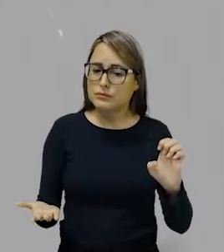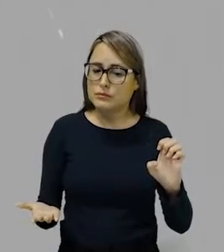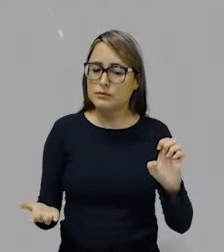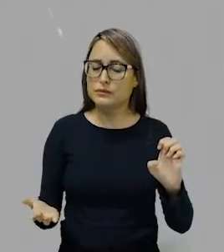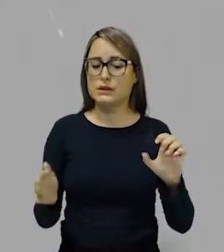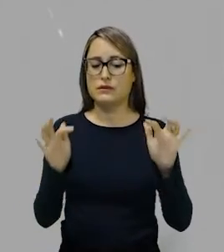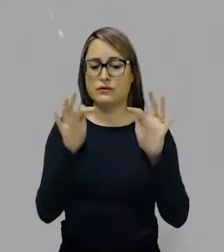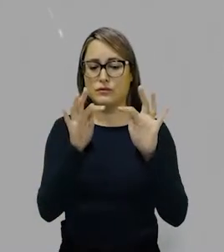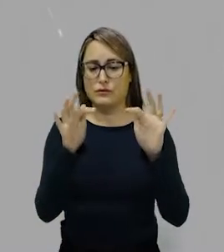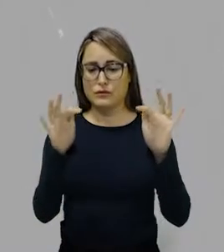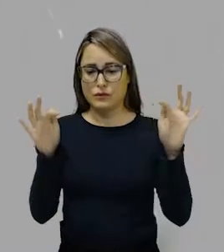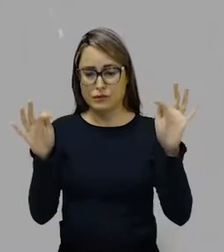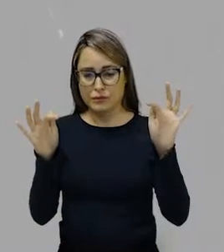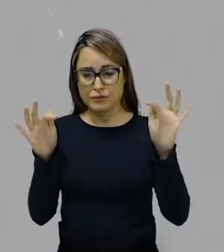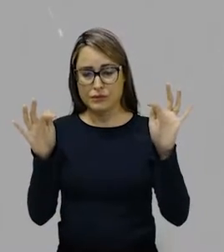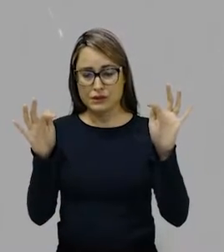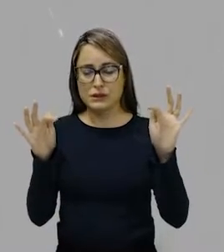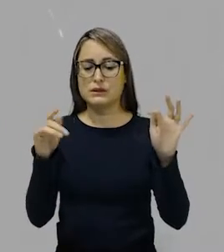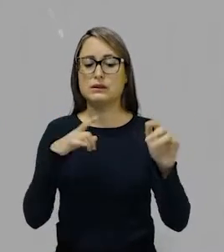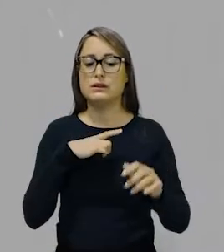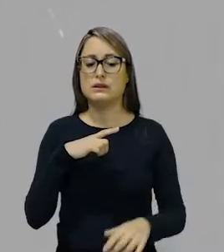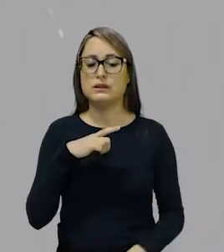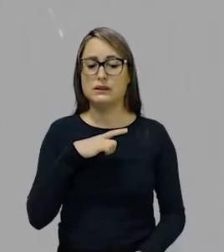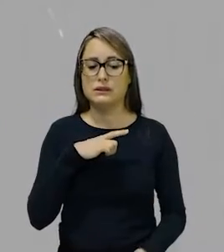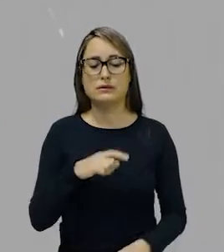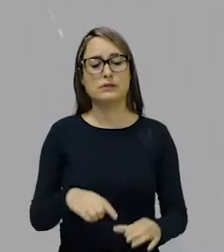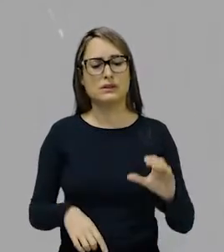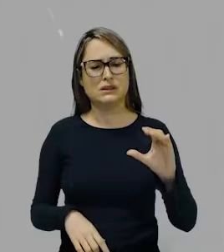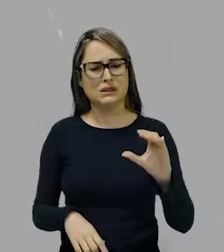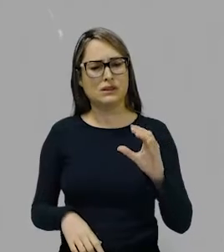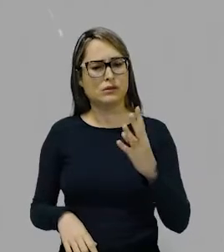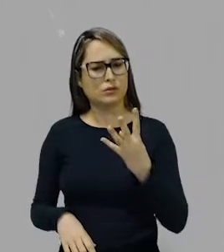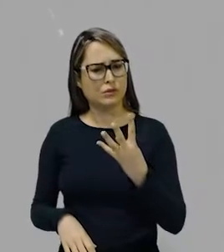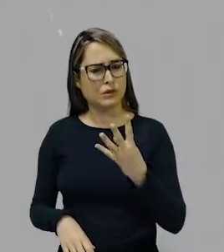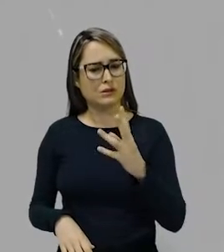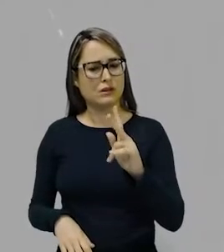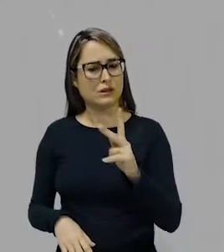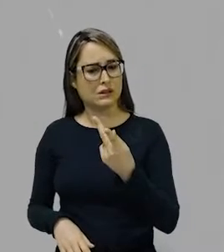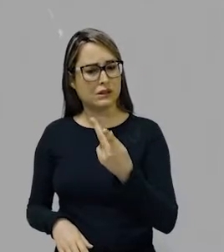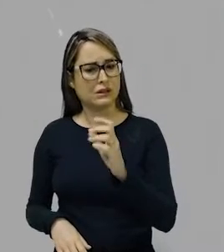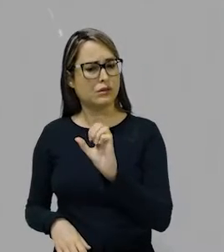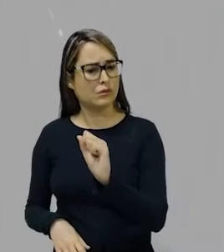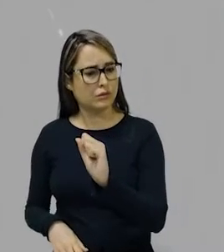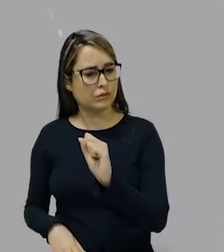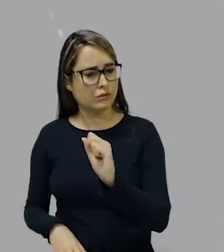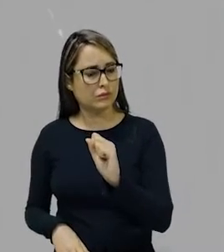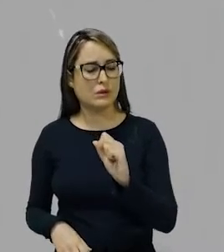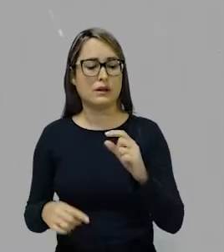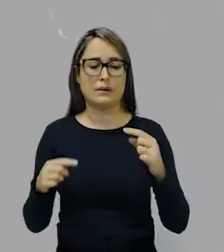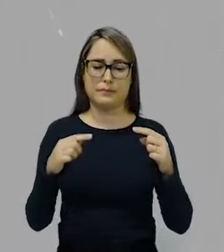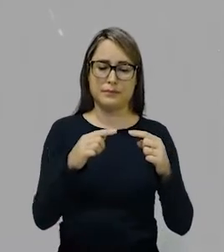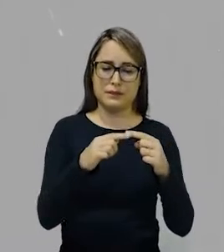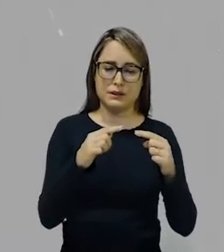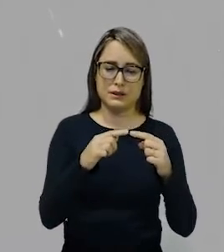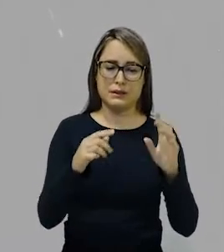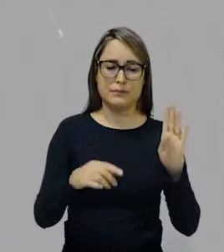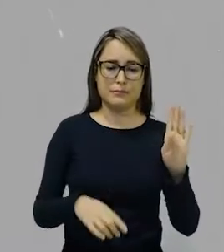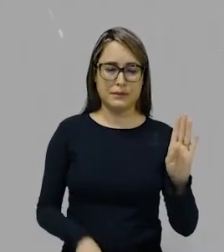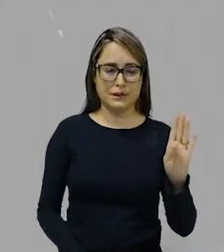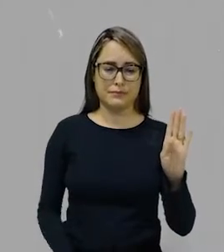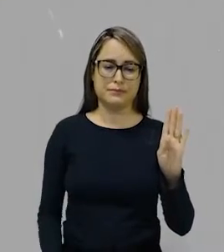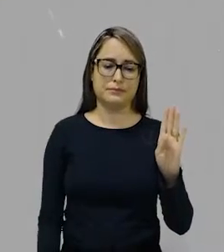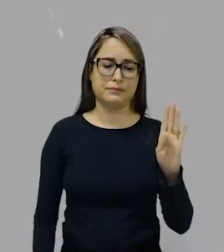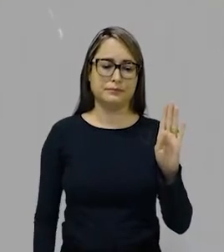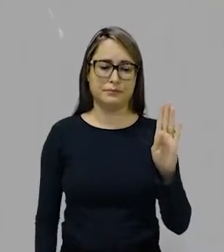a fórmula C4H8. Então, quem tem a fórmula C4H8? Letra B, o